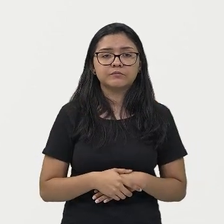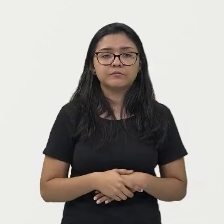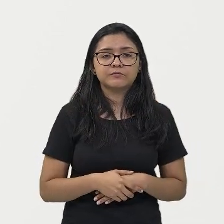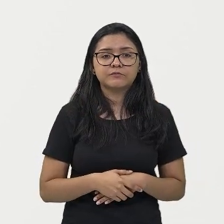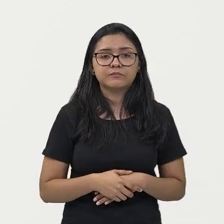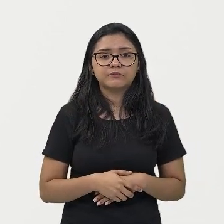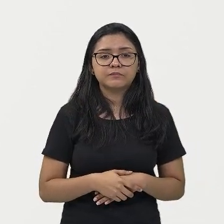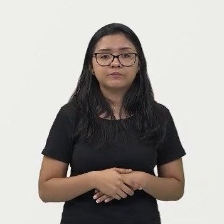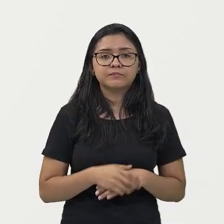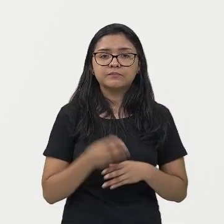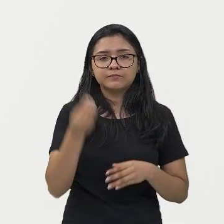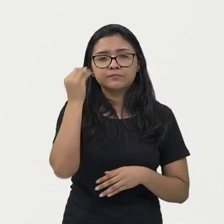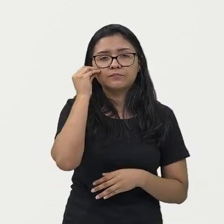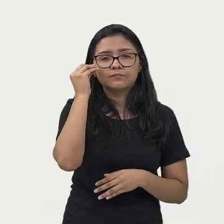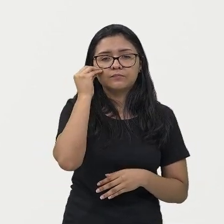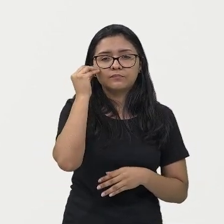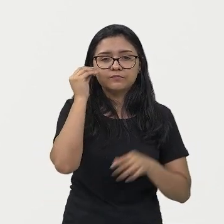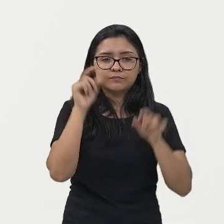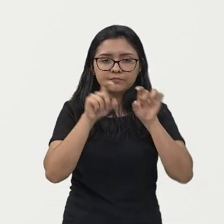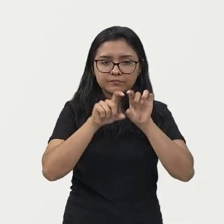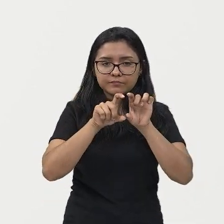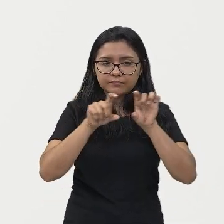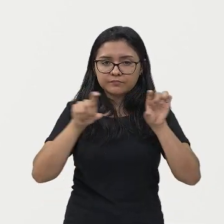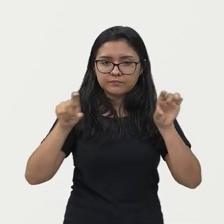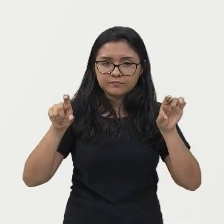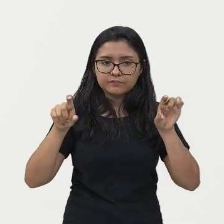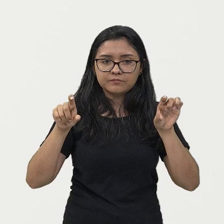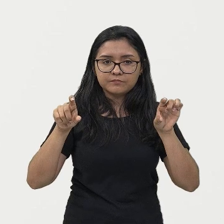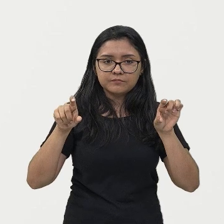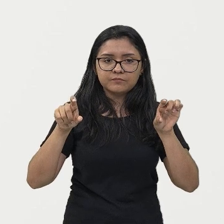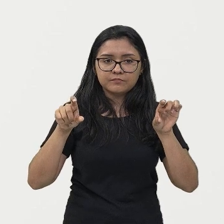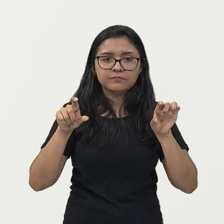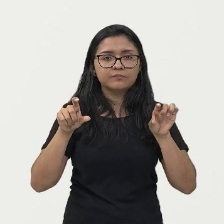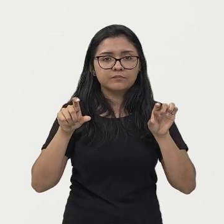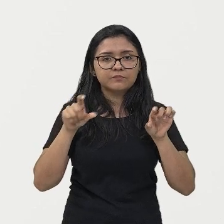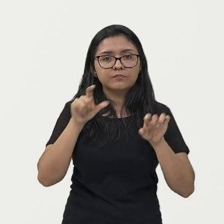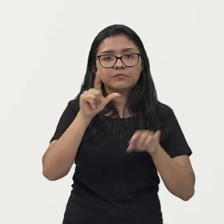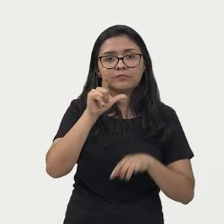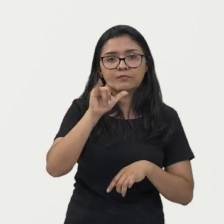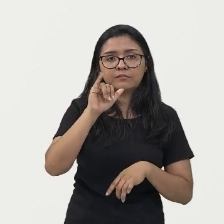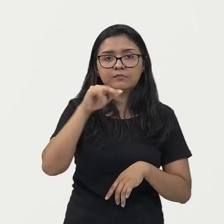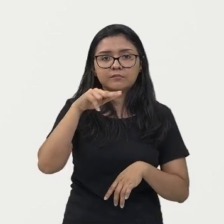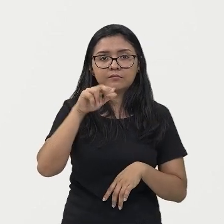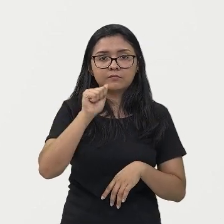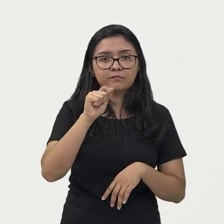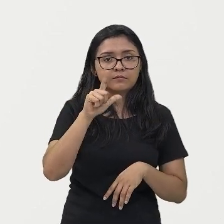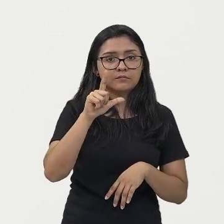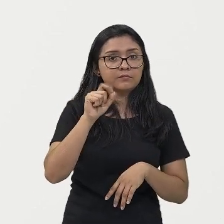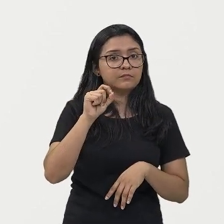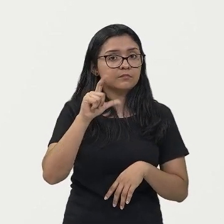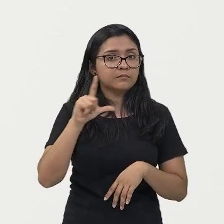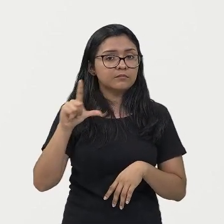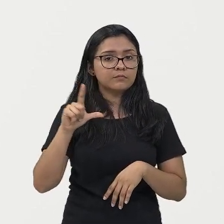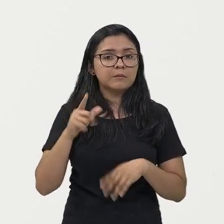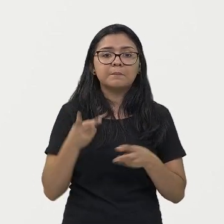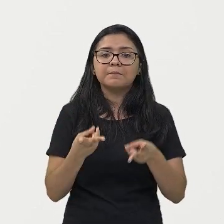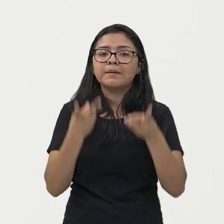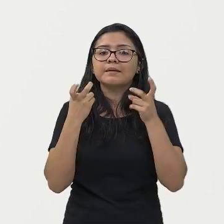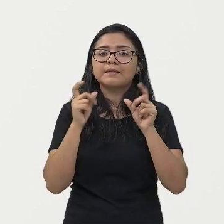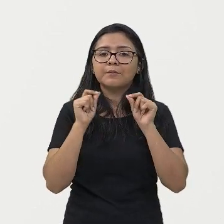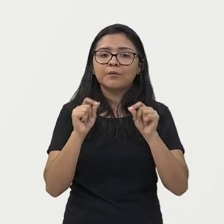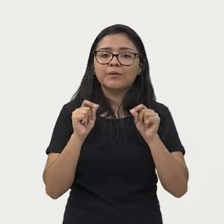Então, observando a estrutura do linalol, percebemos que as suas extremidades